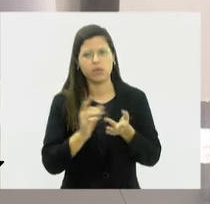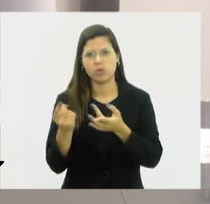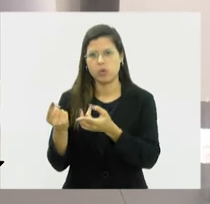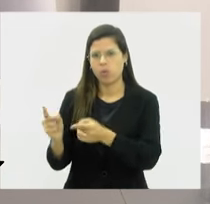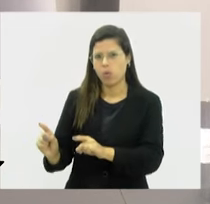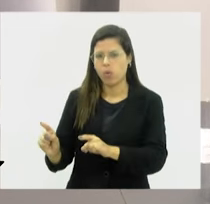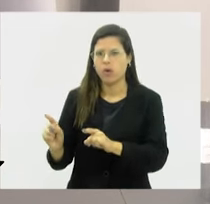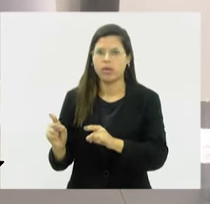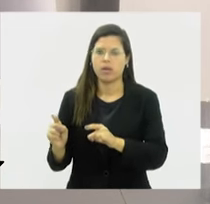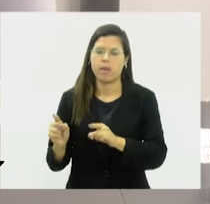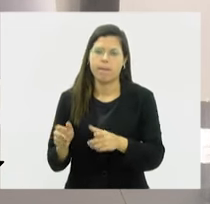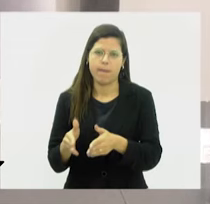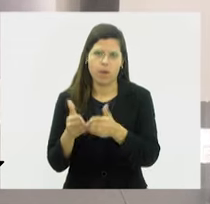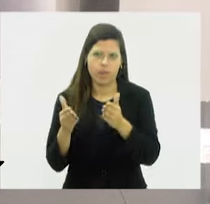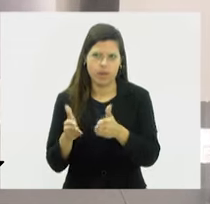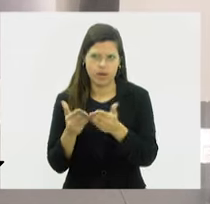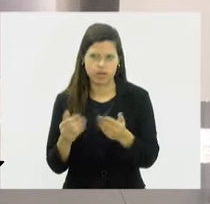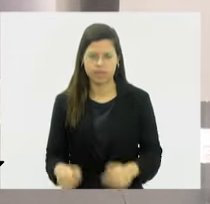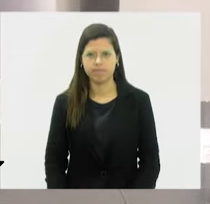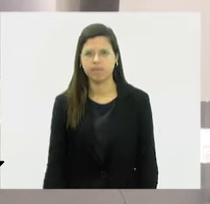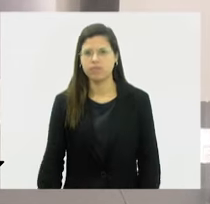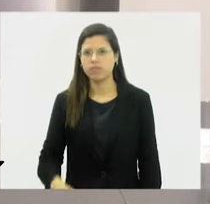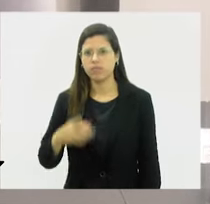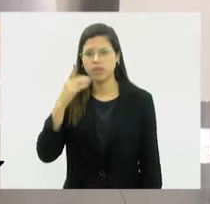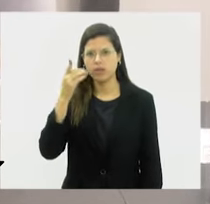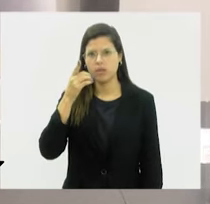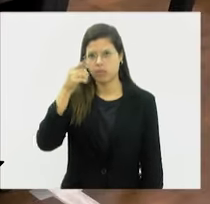Pobreza. Presidente. Deputado Luiz Paulo.